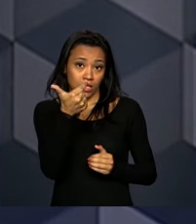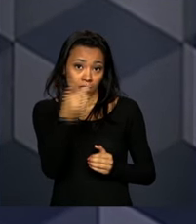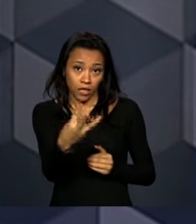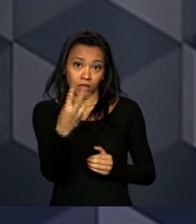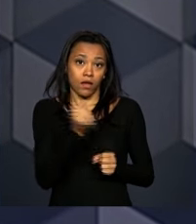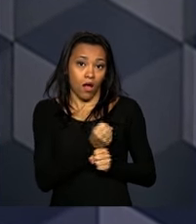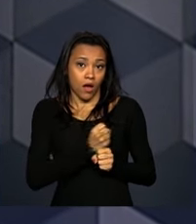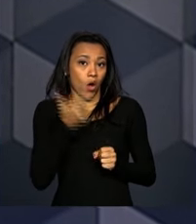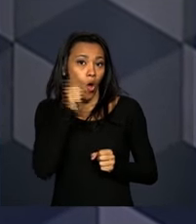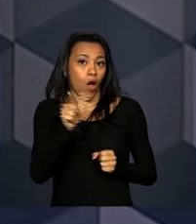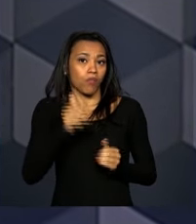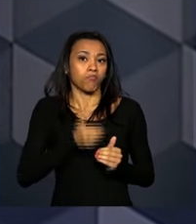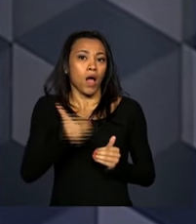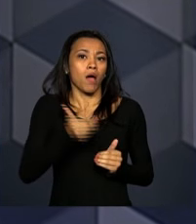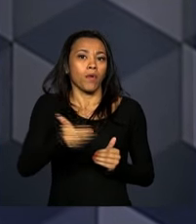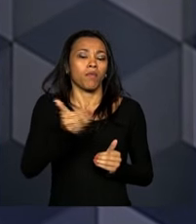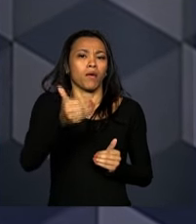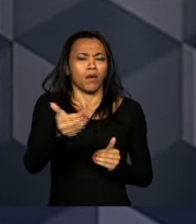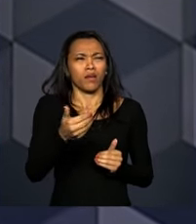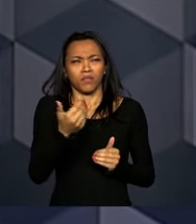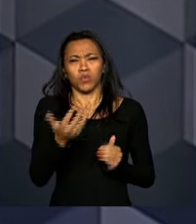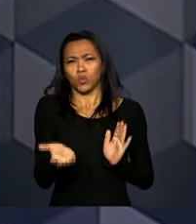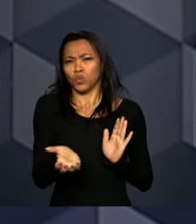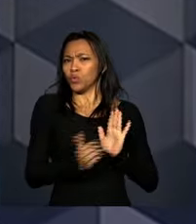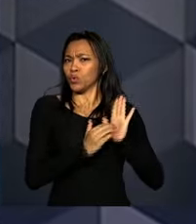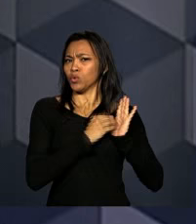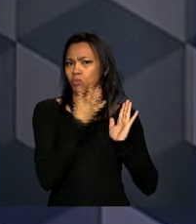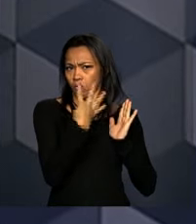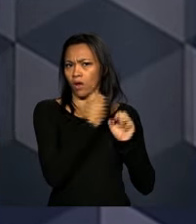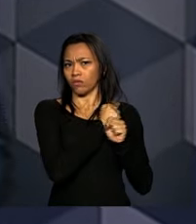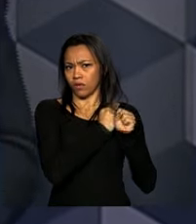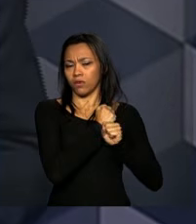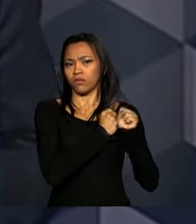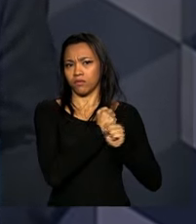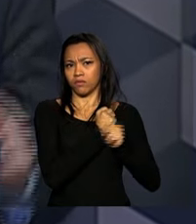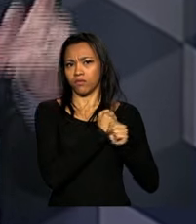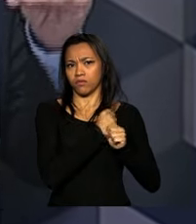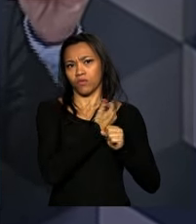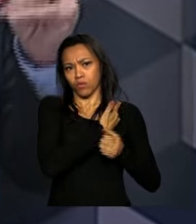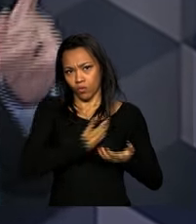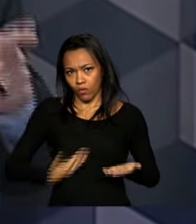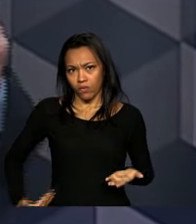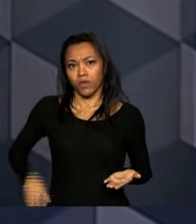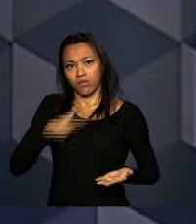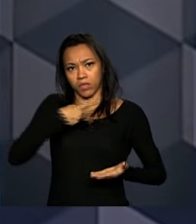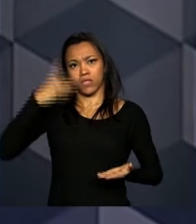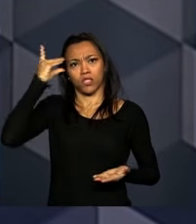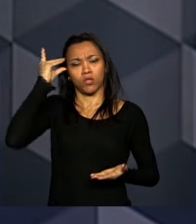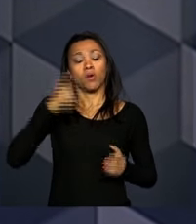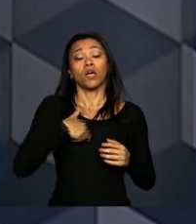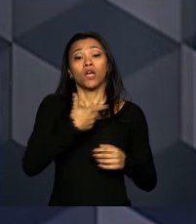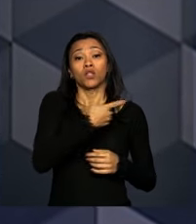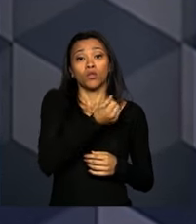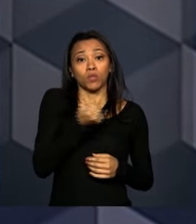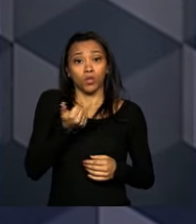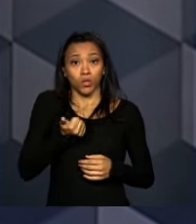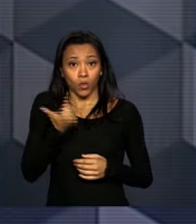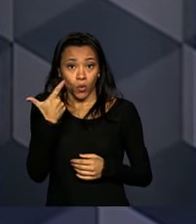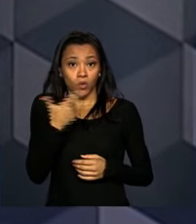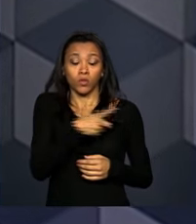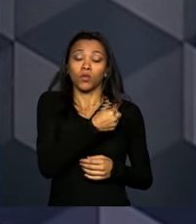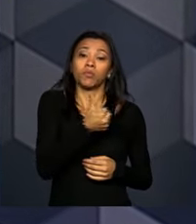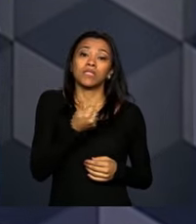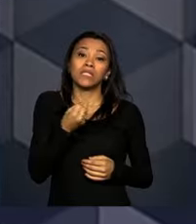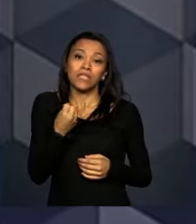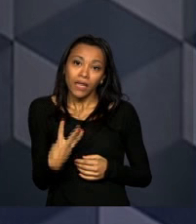anos, especialmente nos últimos 4 anos do governo da presidenta Dilma, em 2002, 2003,